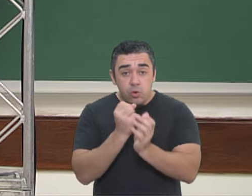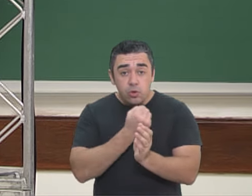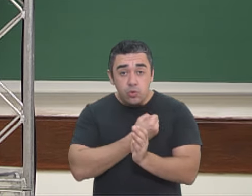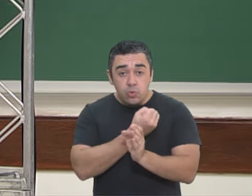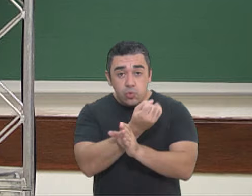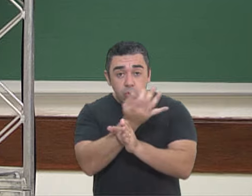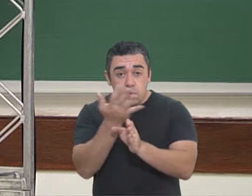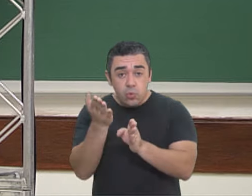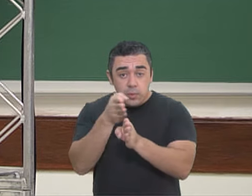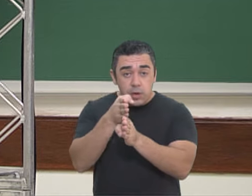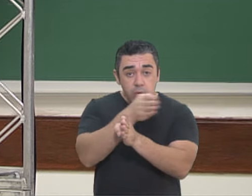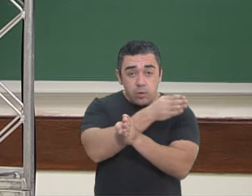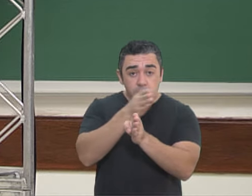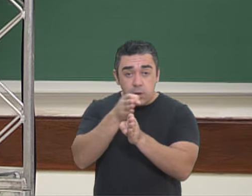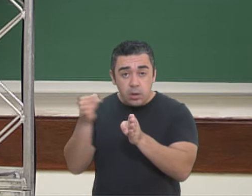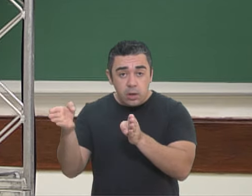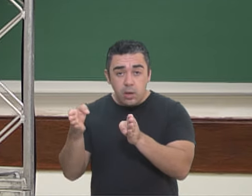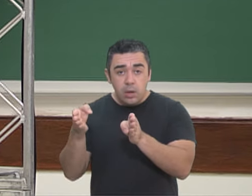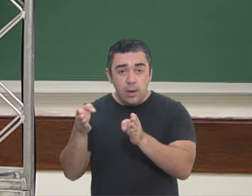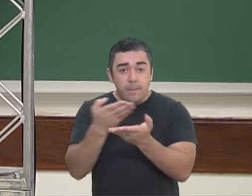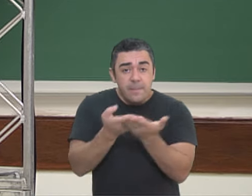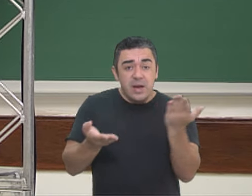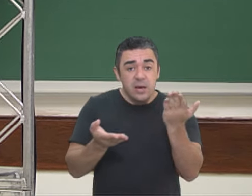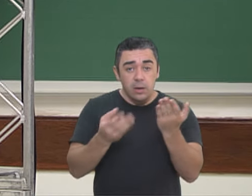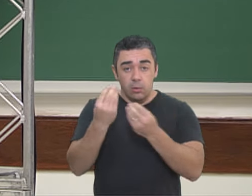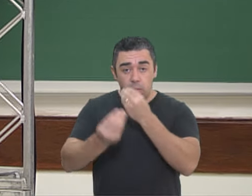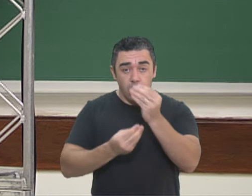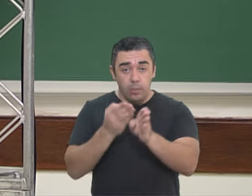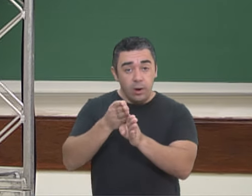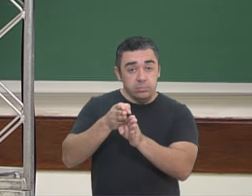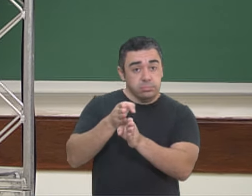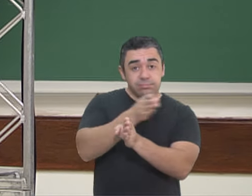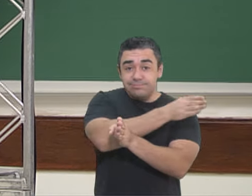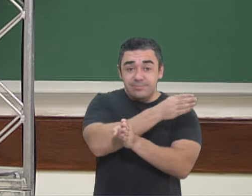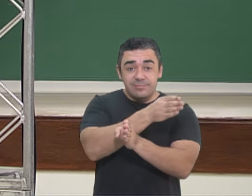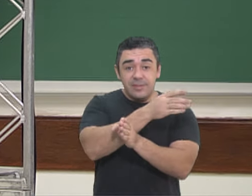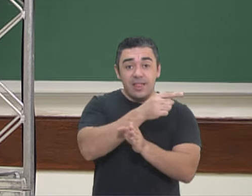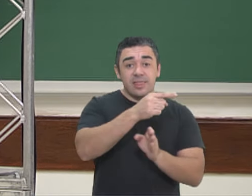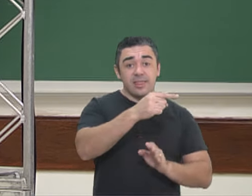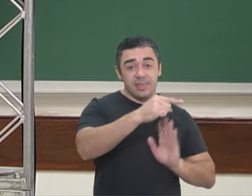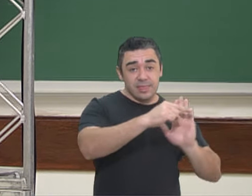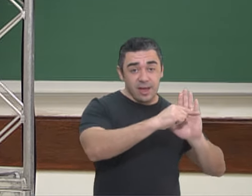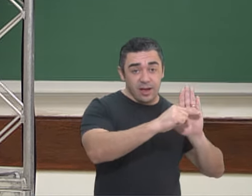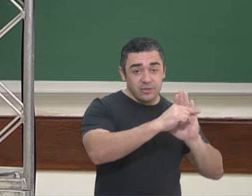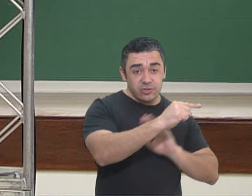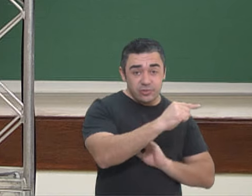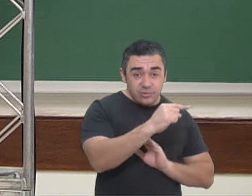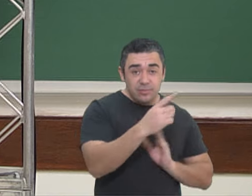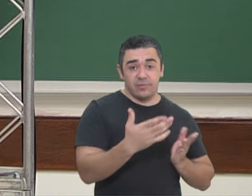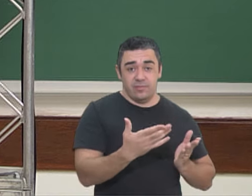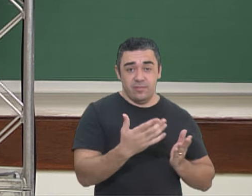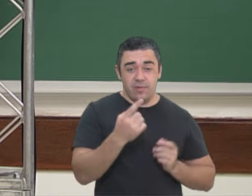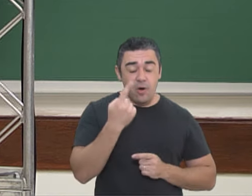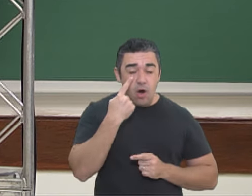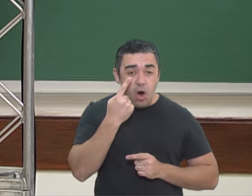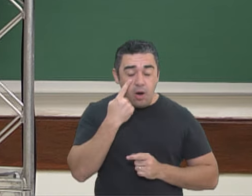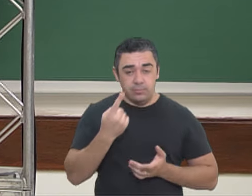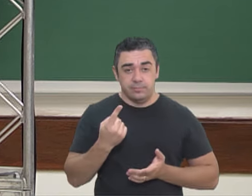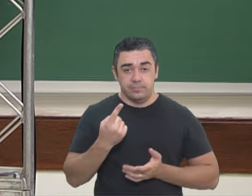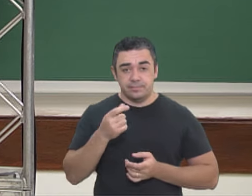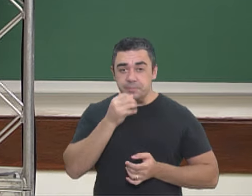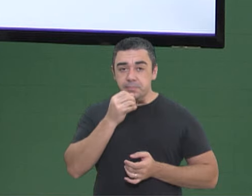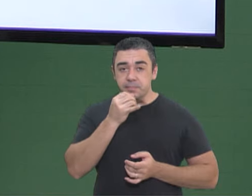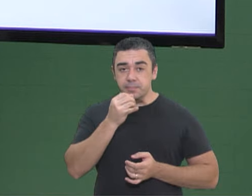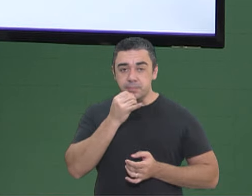pensarem. Jonas entrou no elevador no andar térreo. Opa, lembra lá da nossa aula? O térreo como